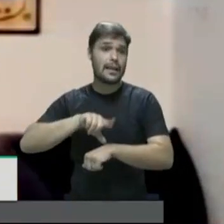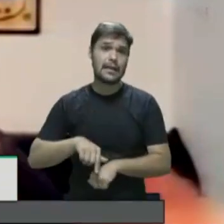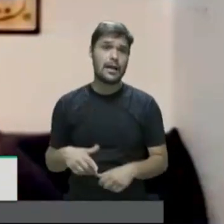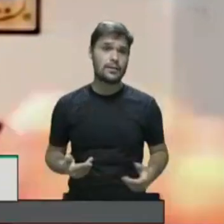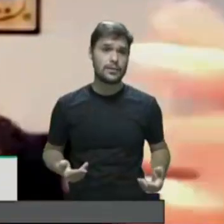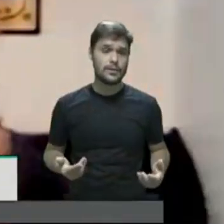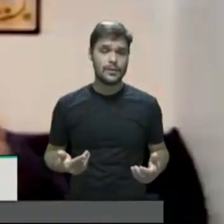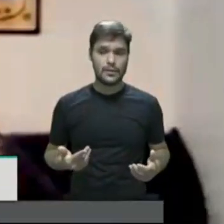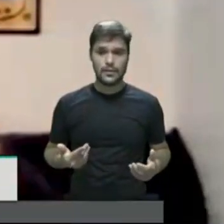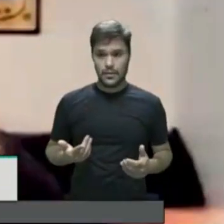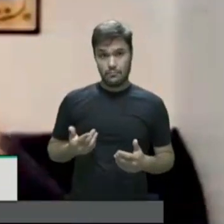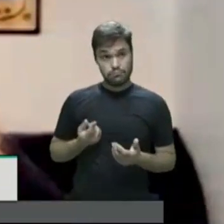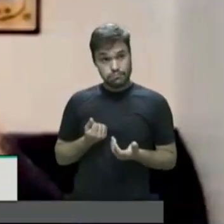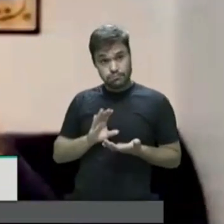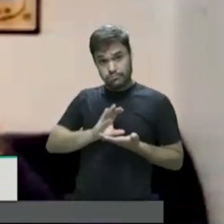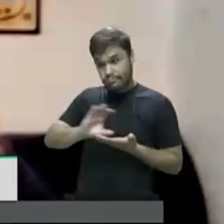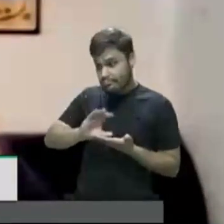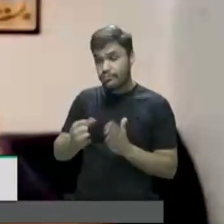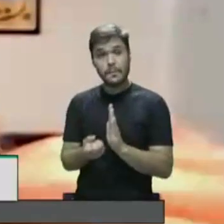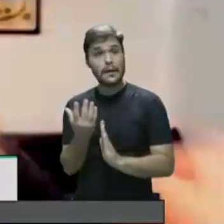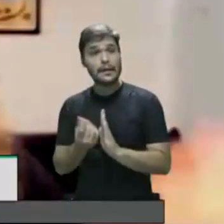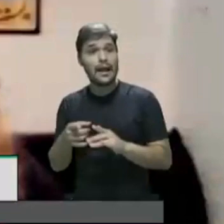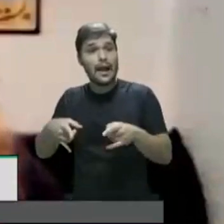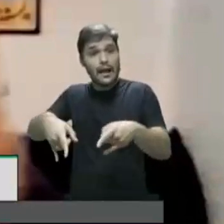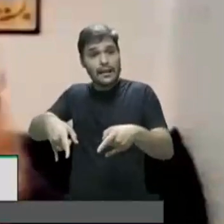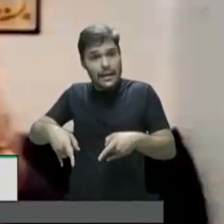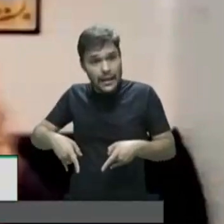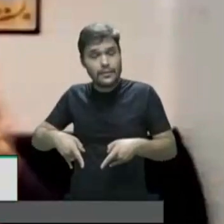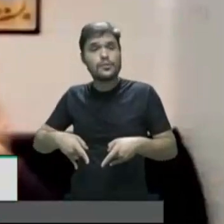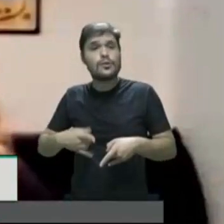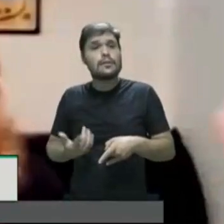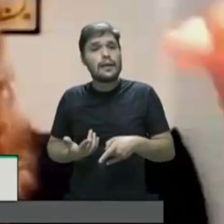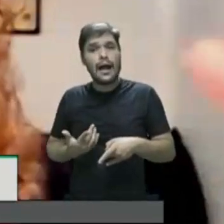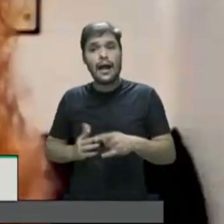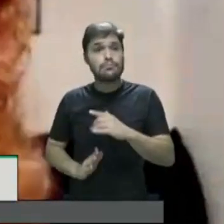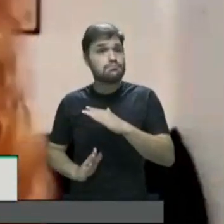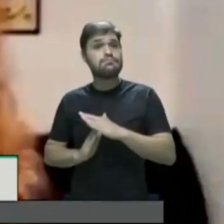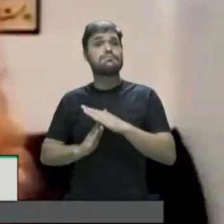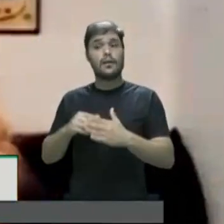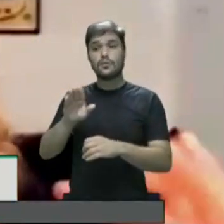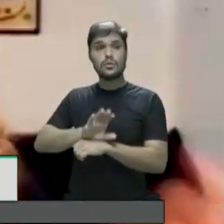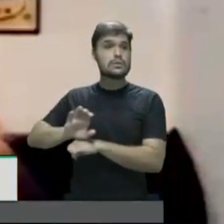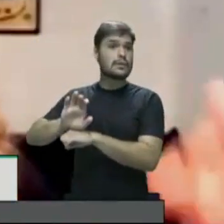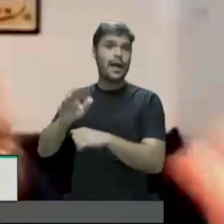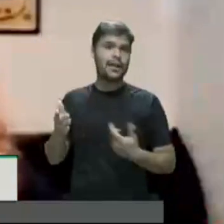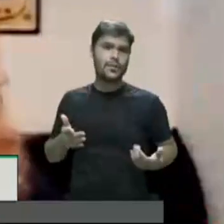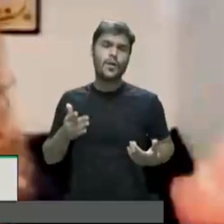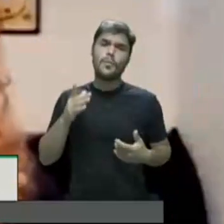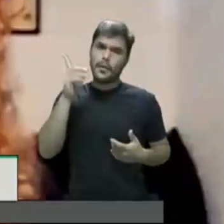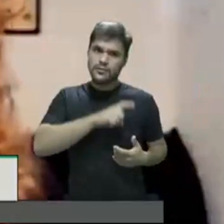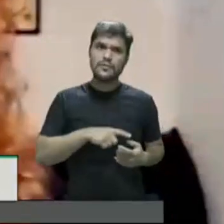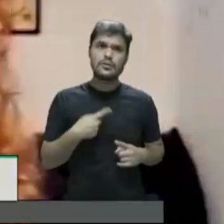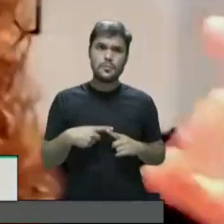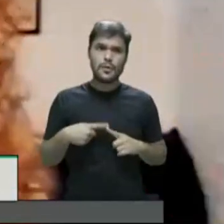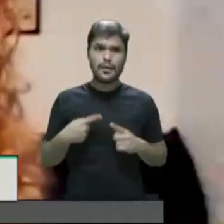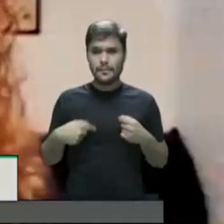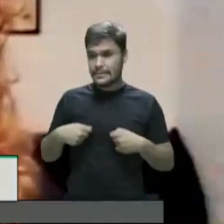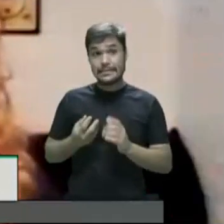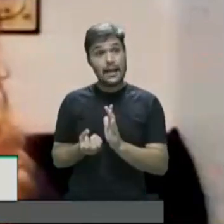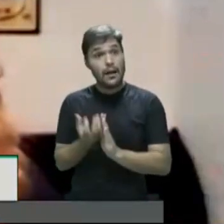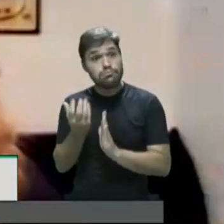dos leitos está confiando hoje no teto MAC dos estados. Isso é muito grave, ministro, no momento que precisa habilitar leito de